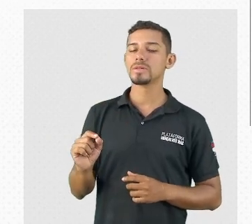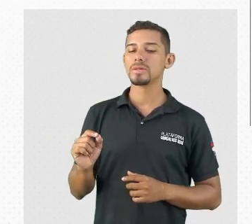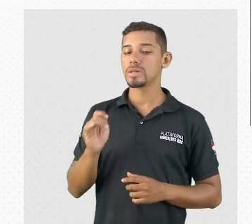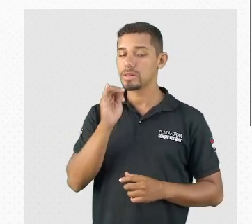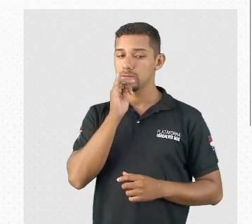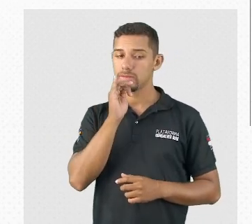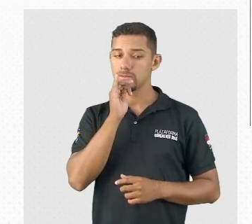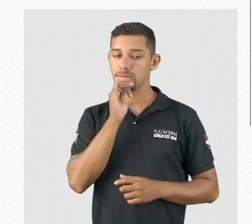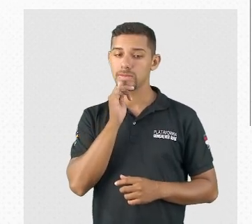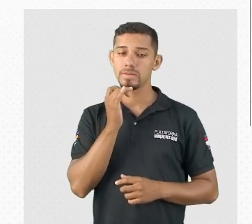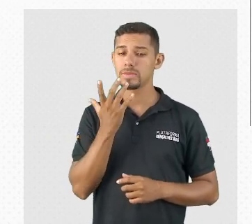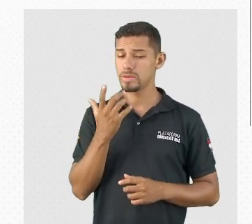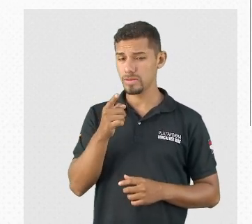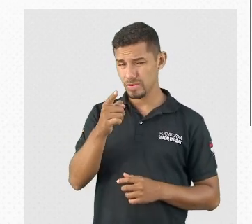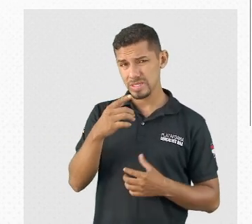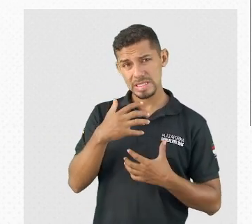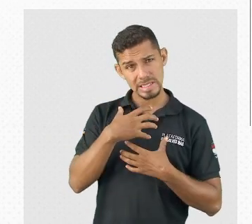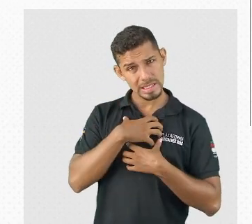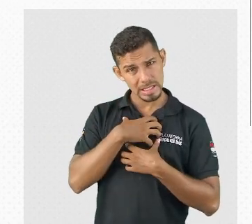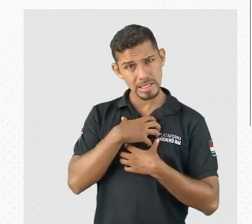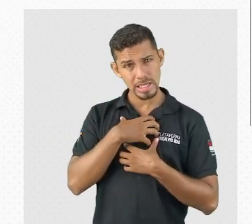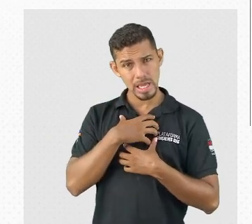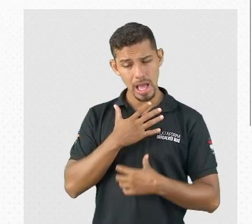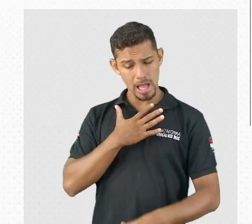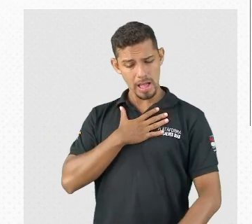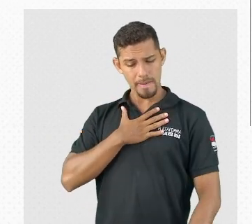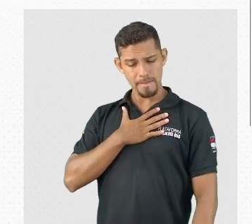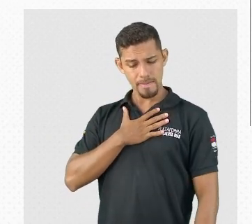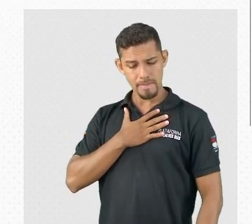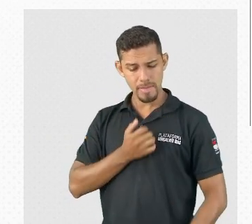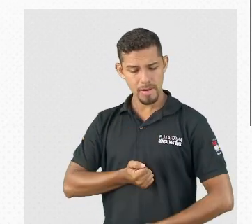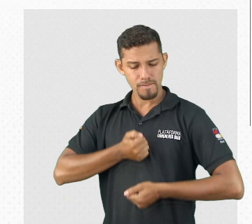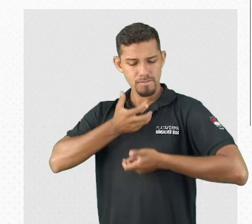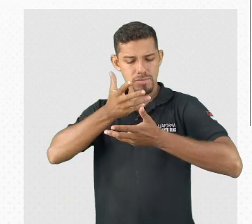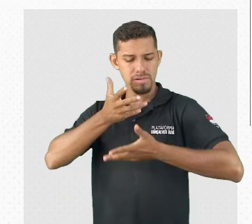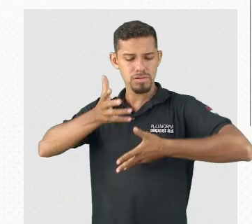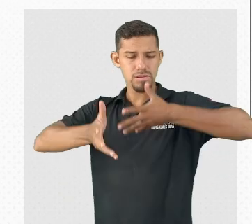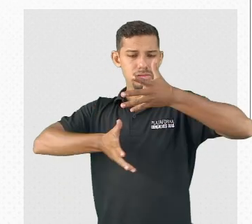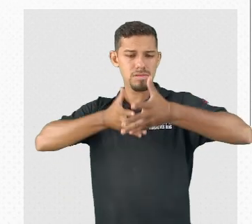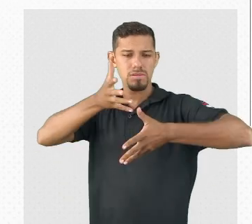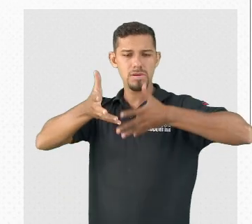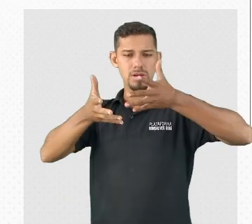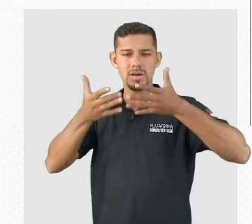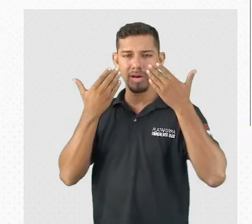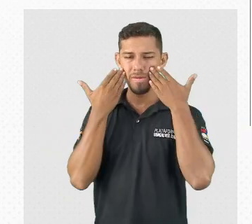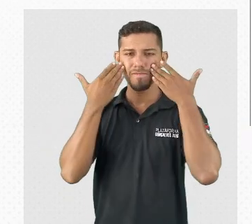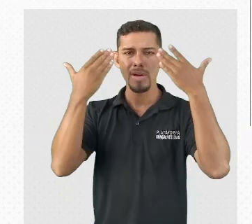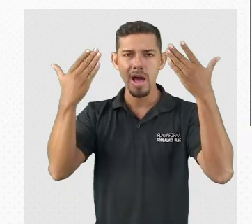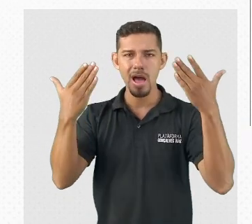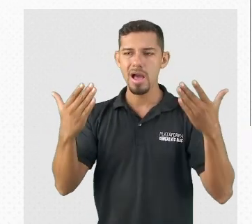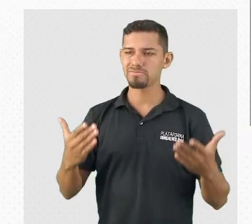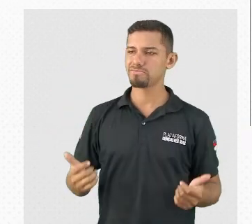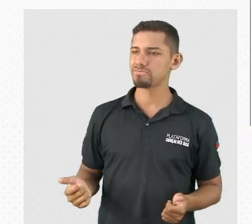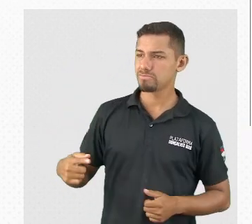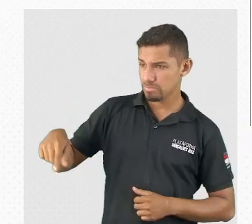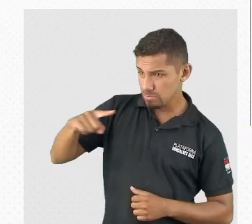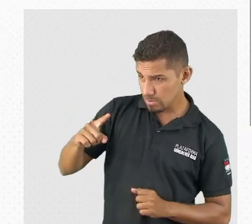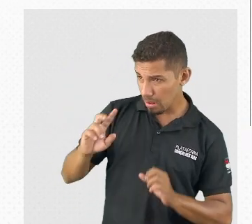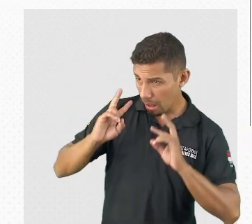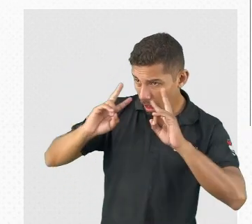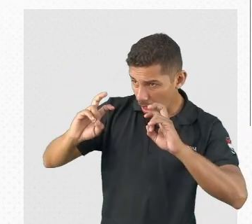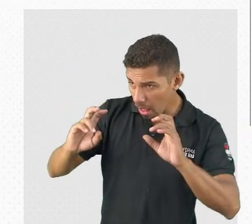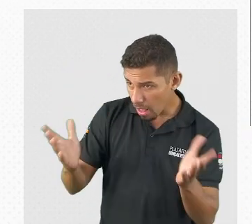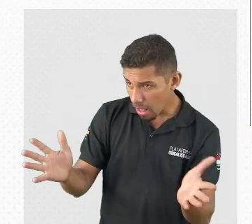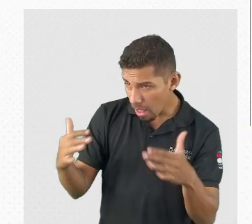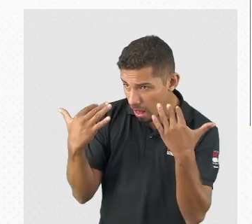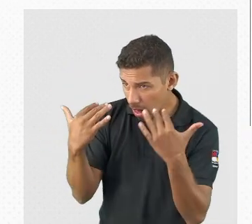perguntando se você sente que a sua voz é ouvida nas decisões que afetam a sua vida e a sua comunidade. A